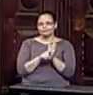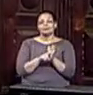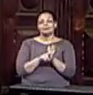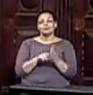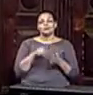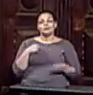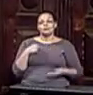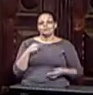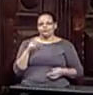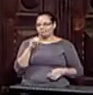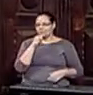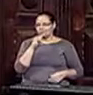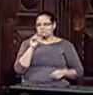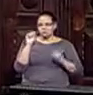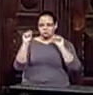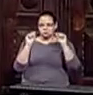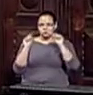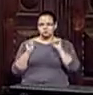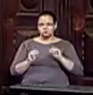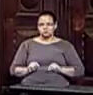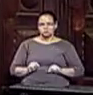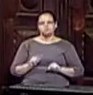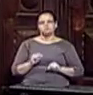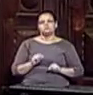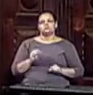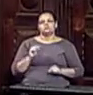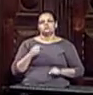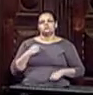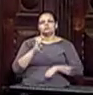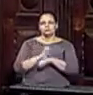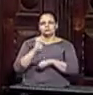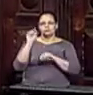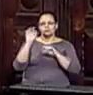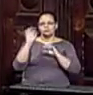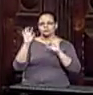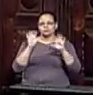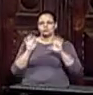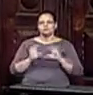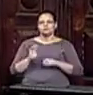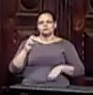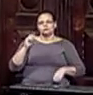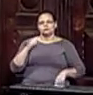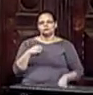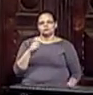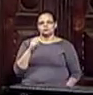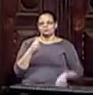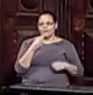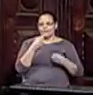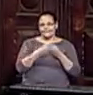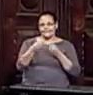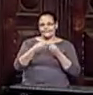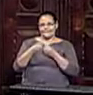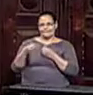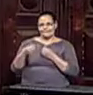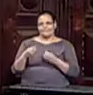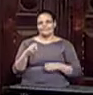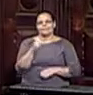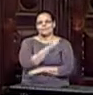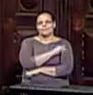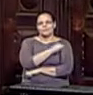da federação em torno do Rio de Janeiro, São Paulo, Minas